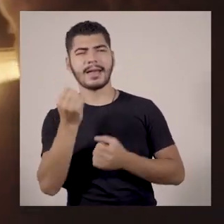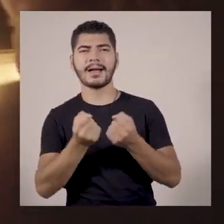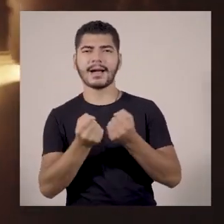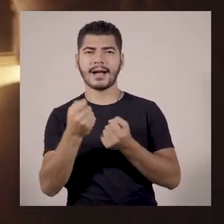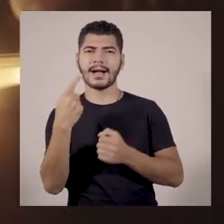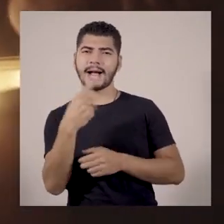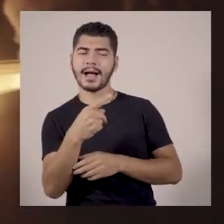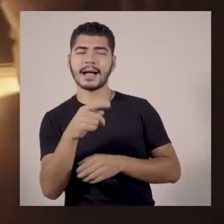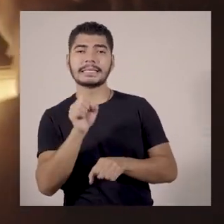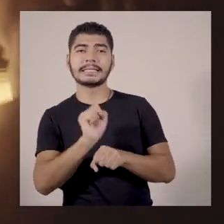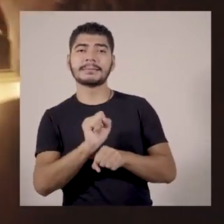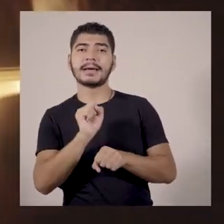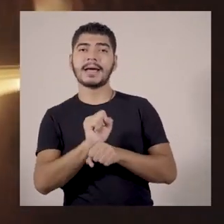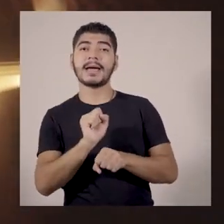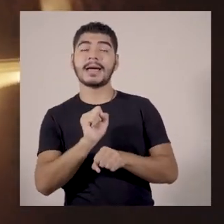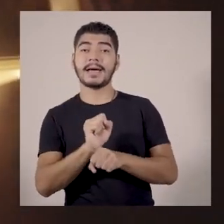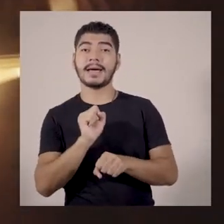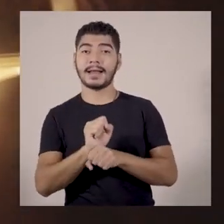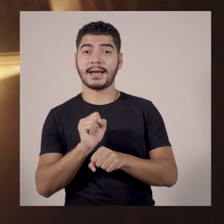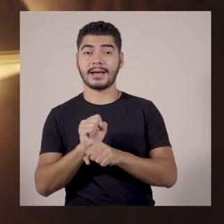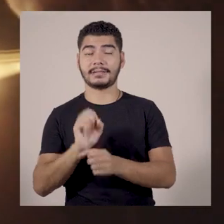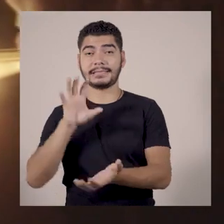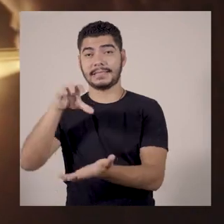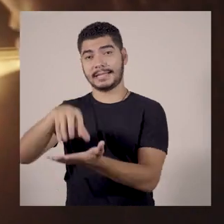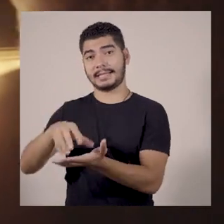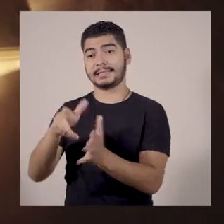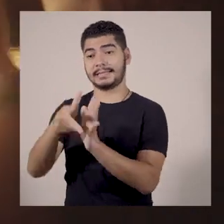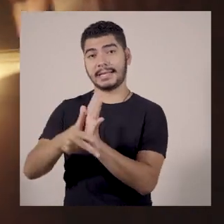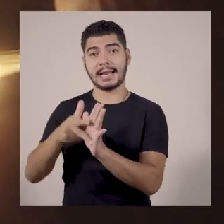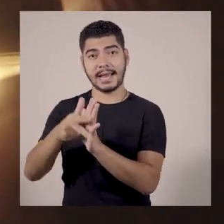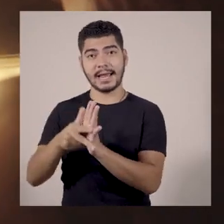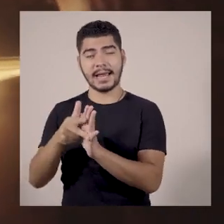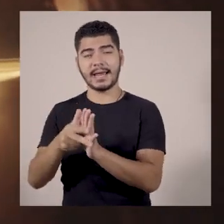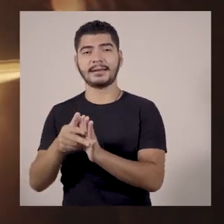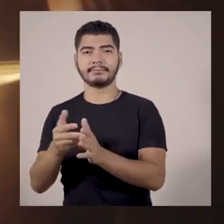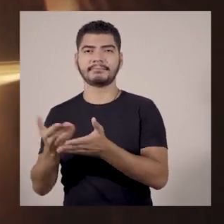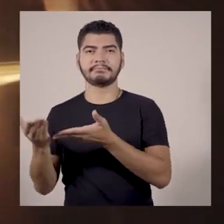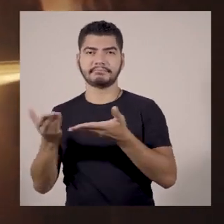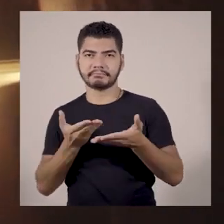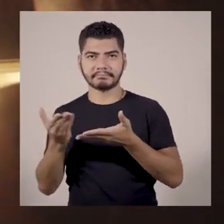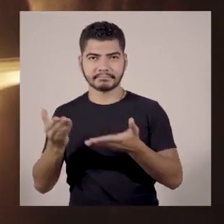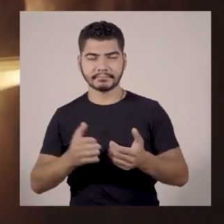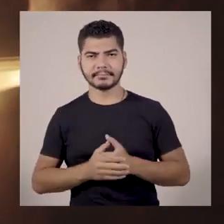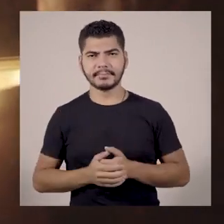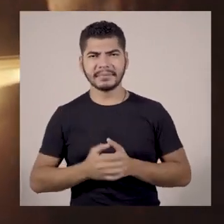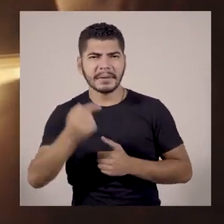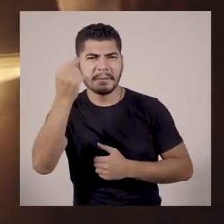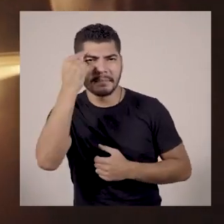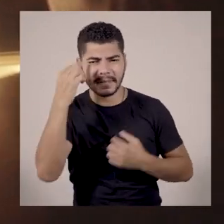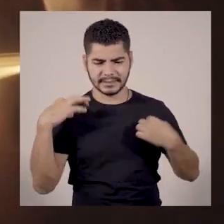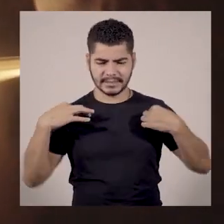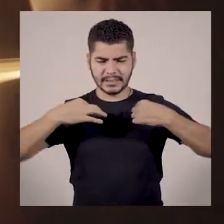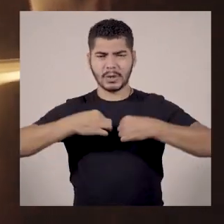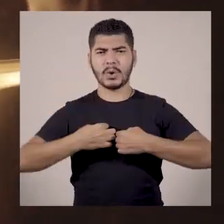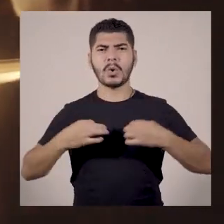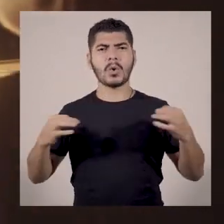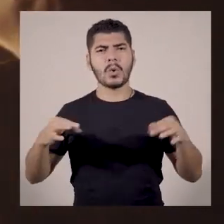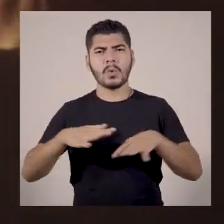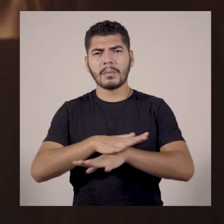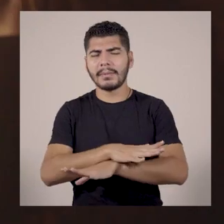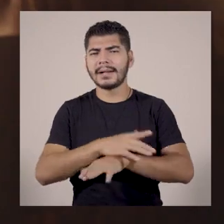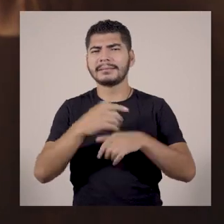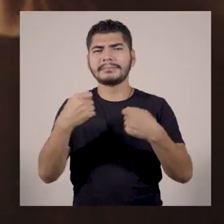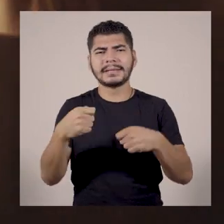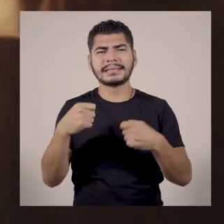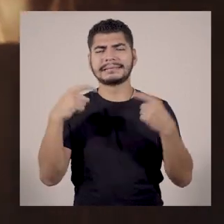nas estações de trem esperando os clientes. Isso. Meu, e os looks? Look completo, imagina o trabalho que tava. Não,